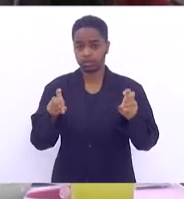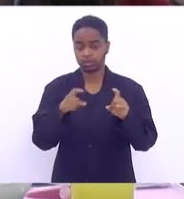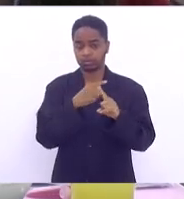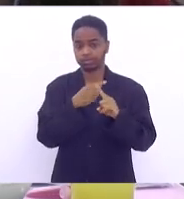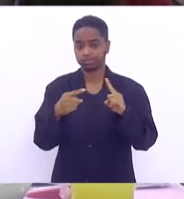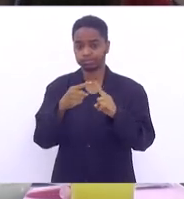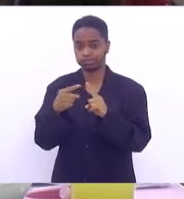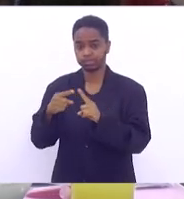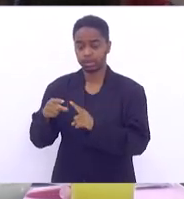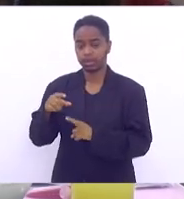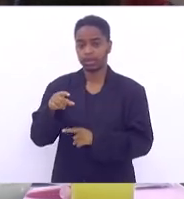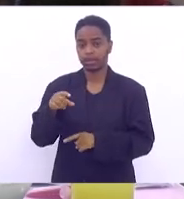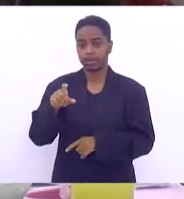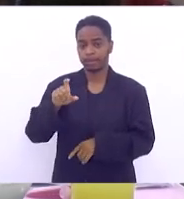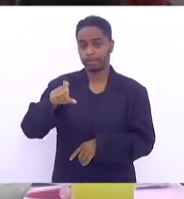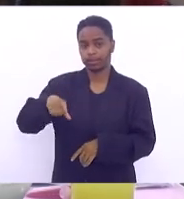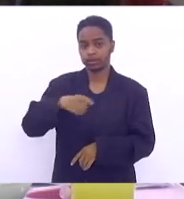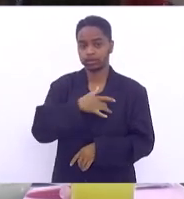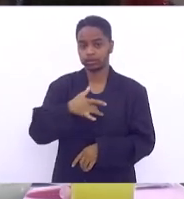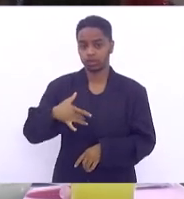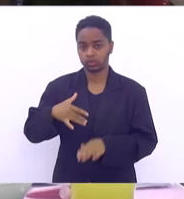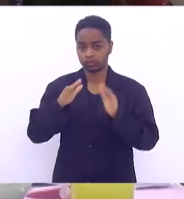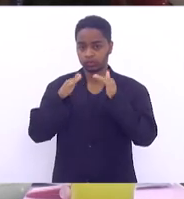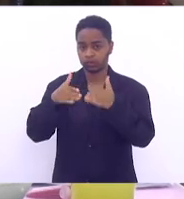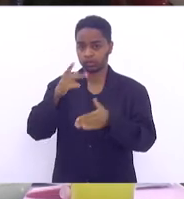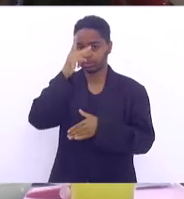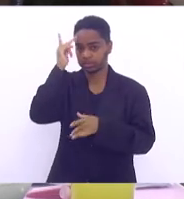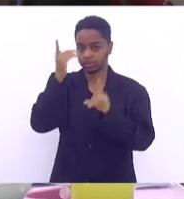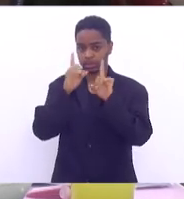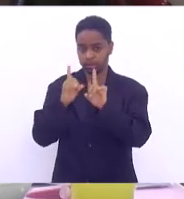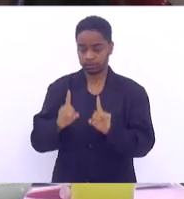cancelamentos dos planos de saúde para as pessoas com deficiência.